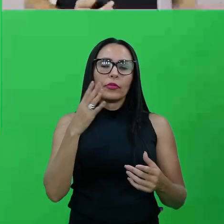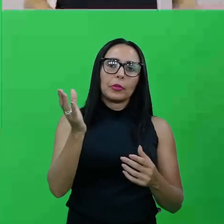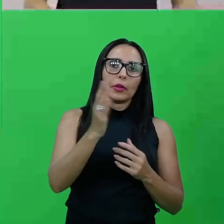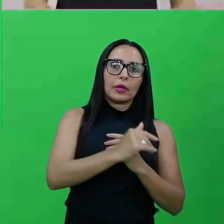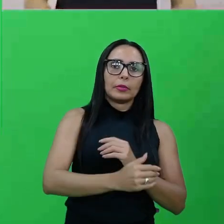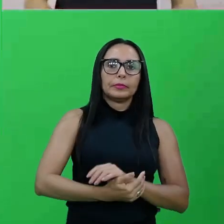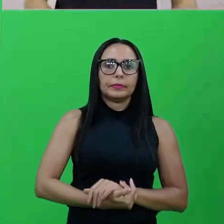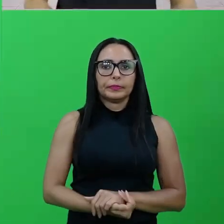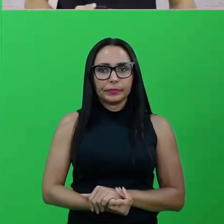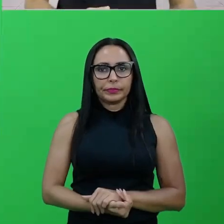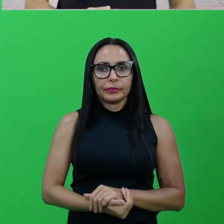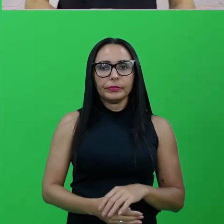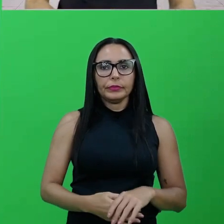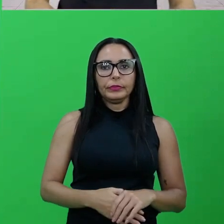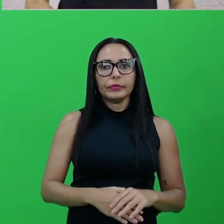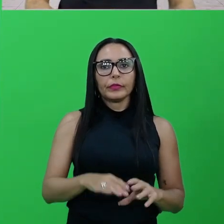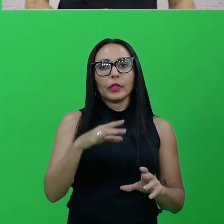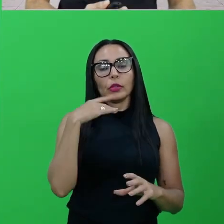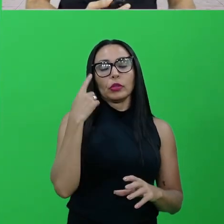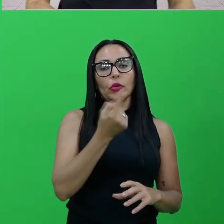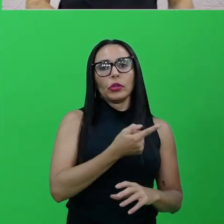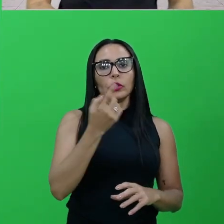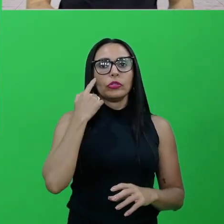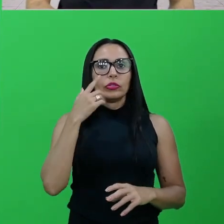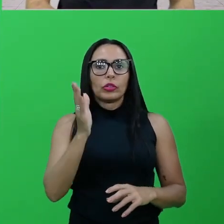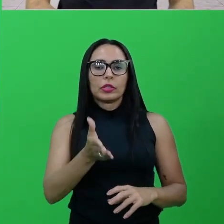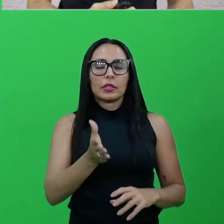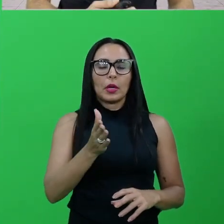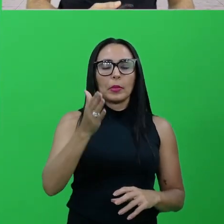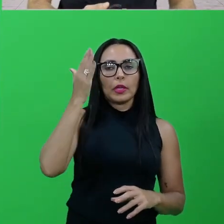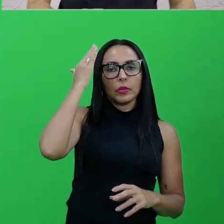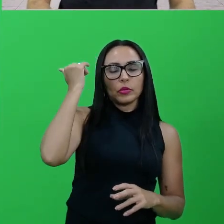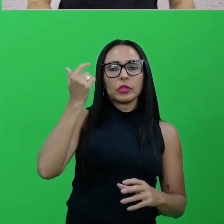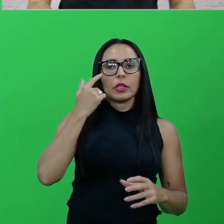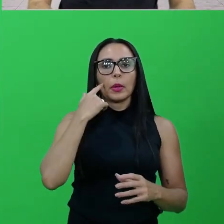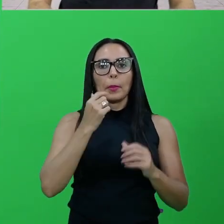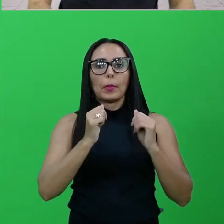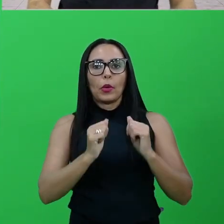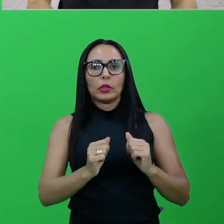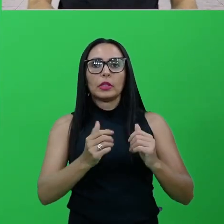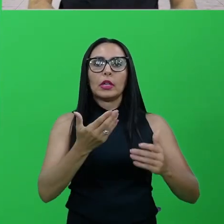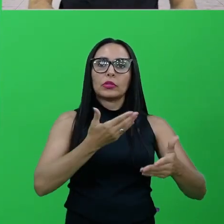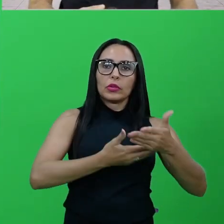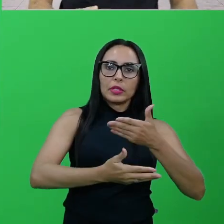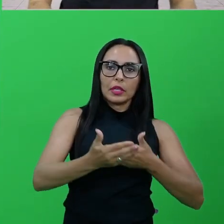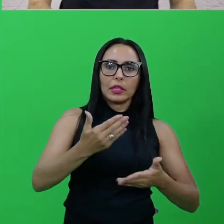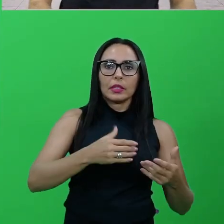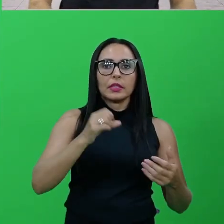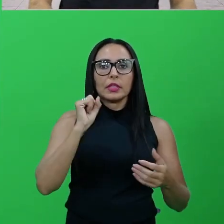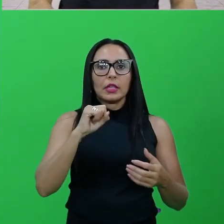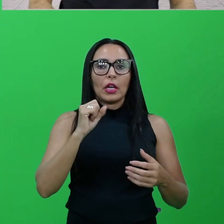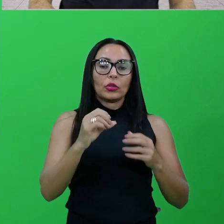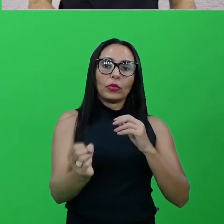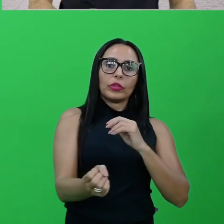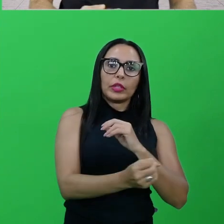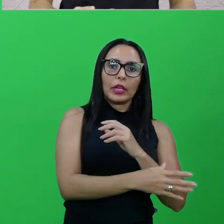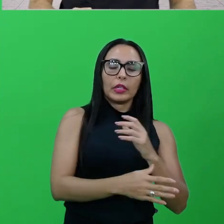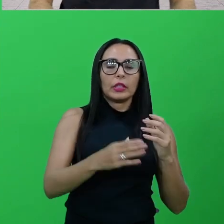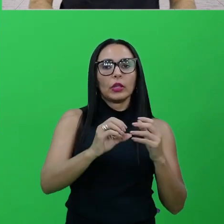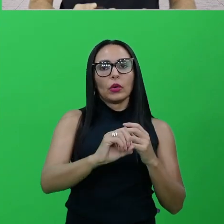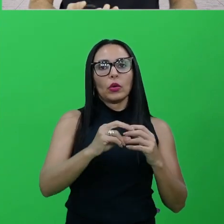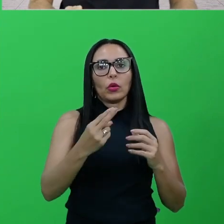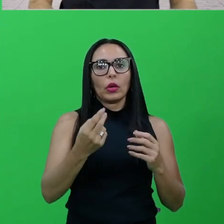lá. Bom, nós já sabemos que a inovação ela pode estar associada à novidade ou